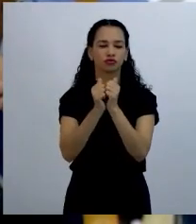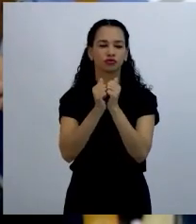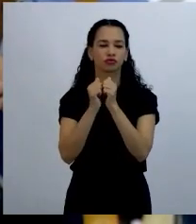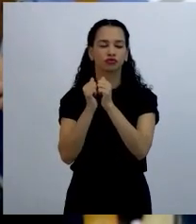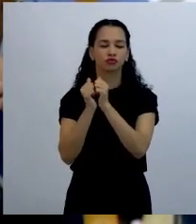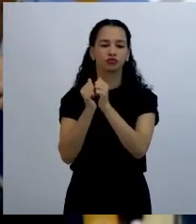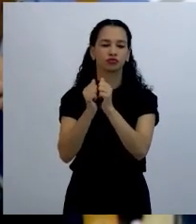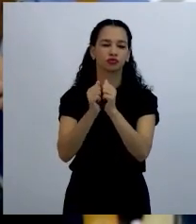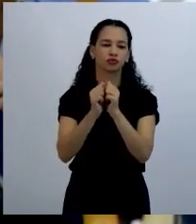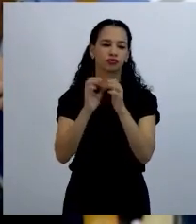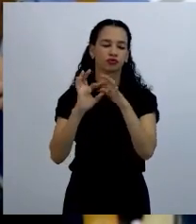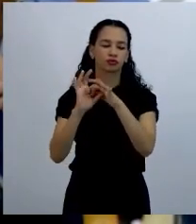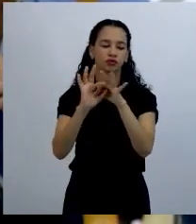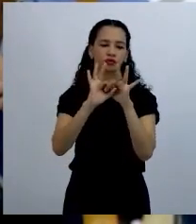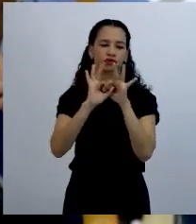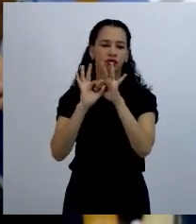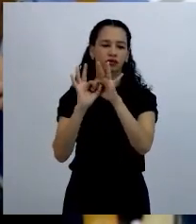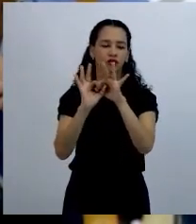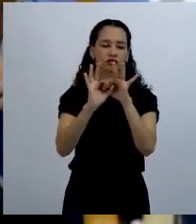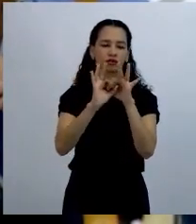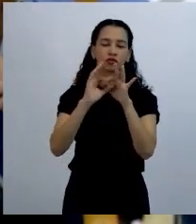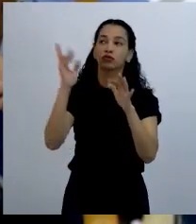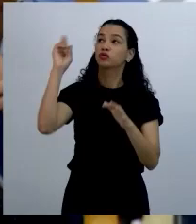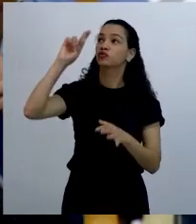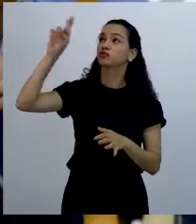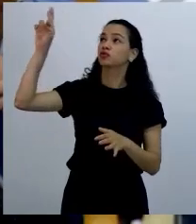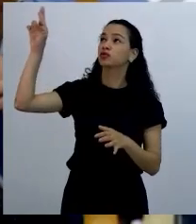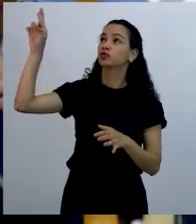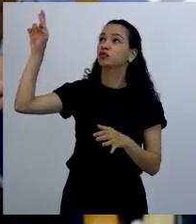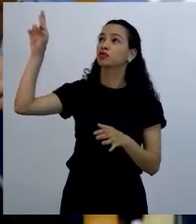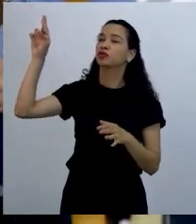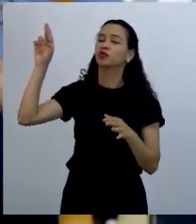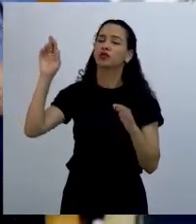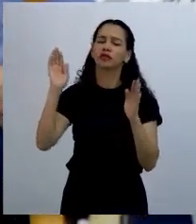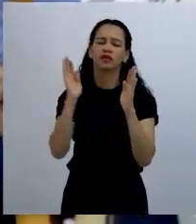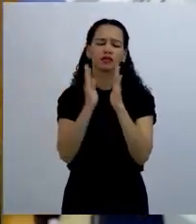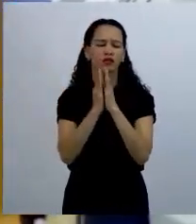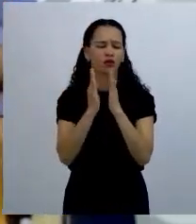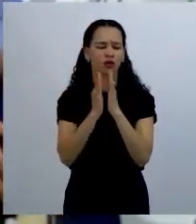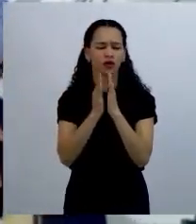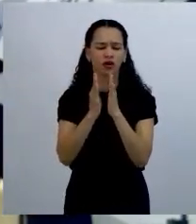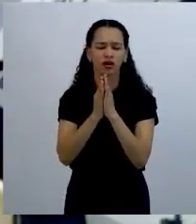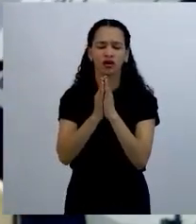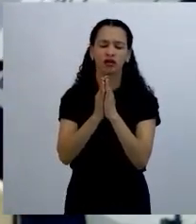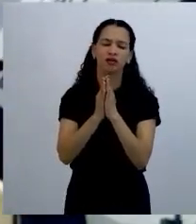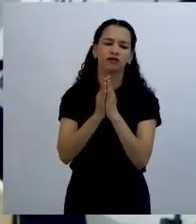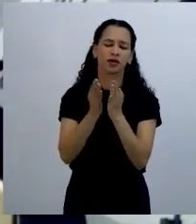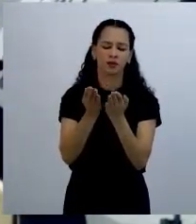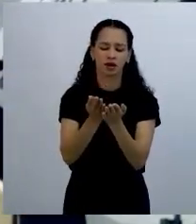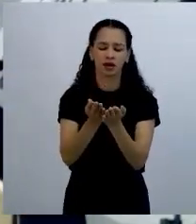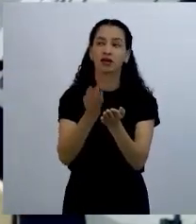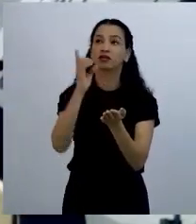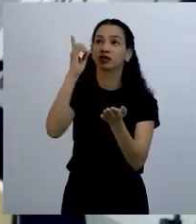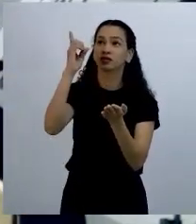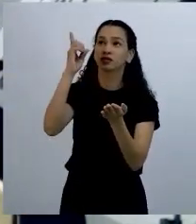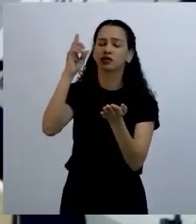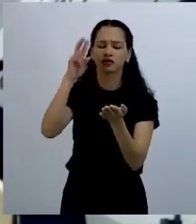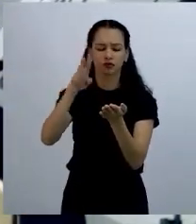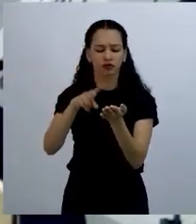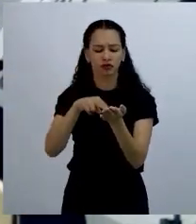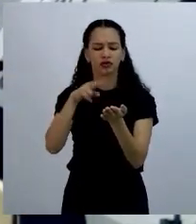oração eu li a palavra eu servia o meu Deus eu exerci o meu ministério na vida da igreja mas por favor não faça